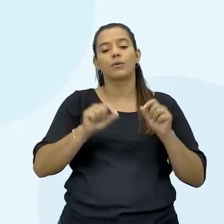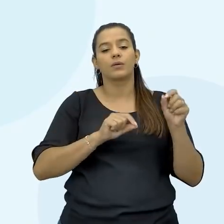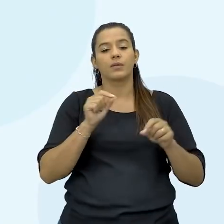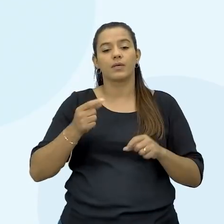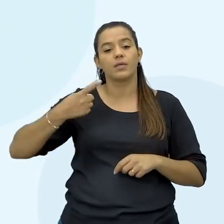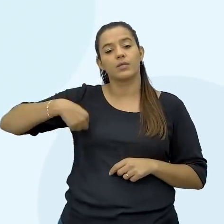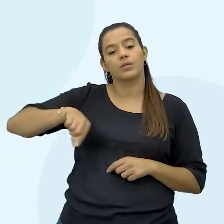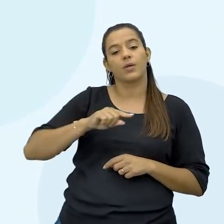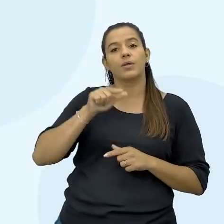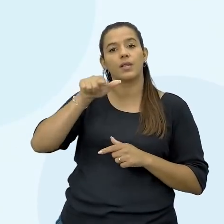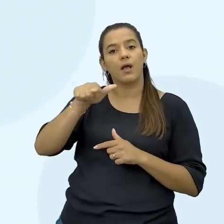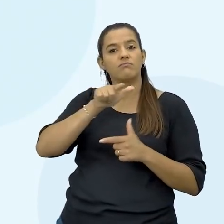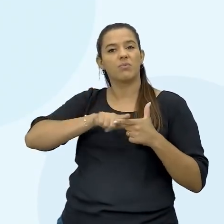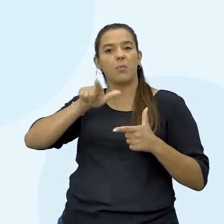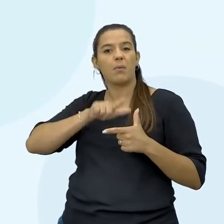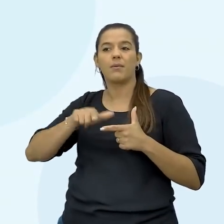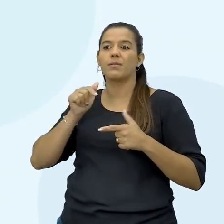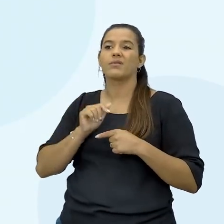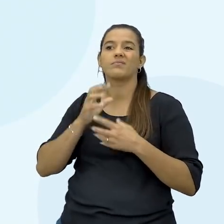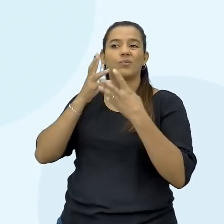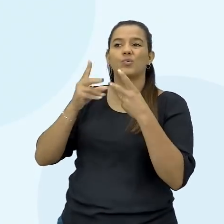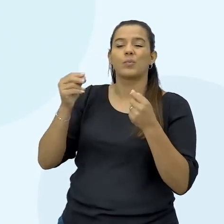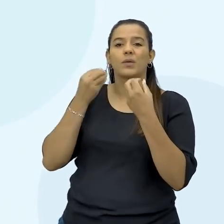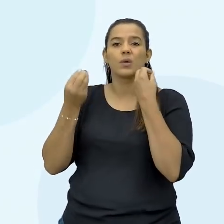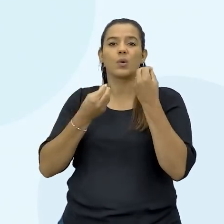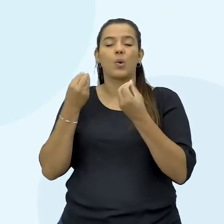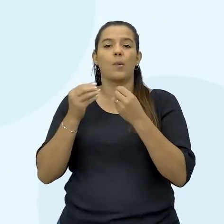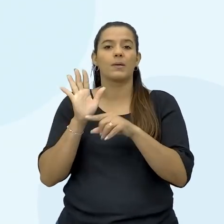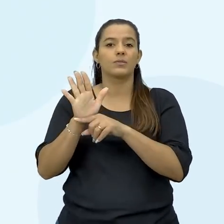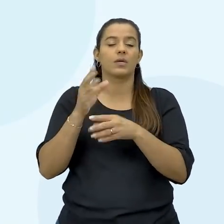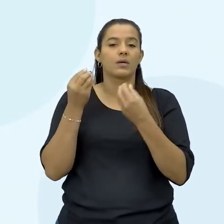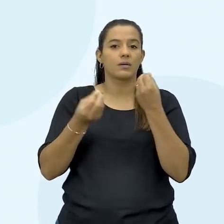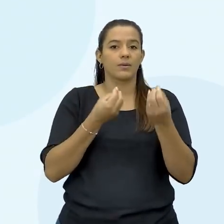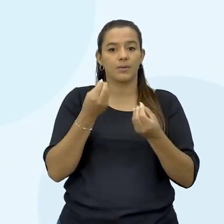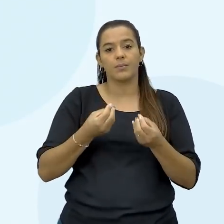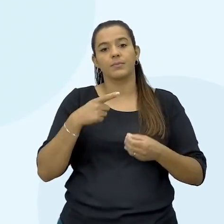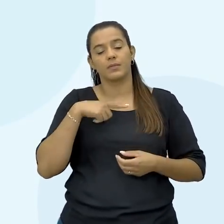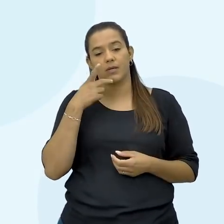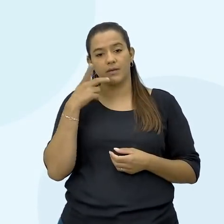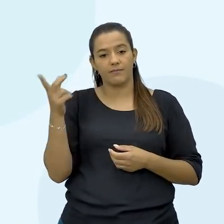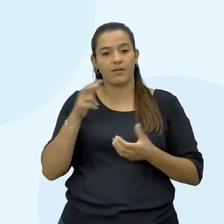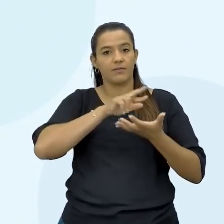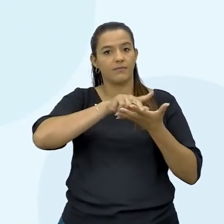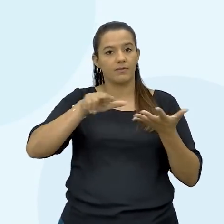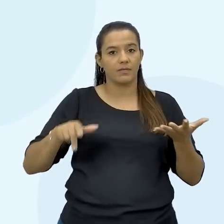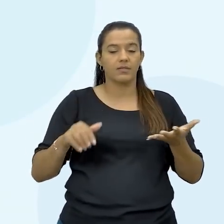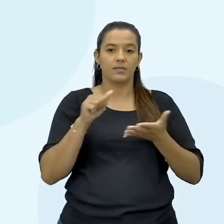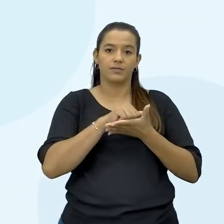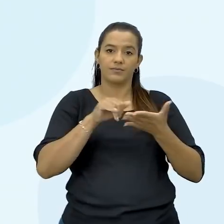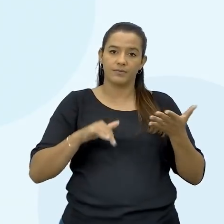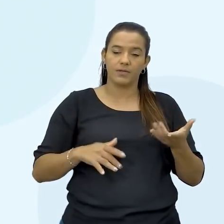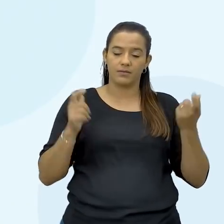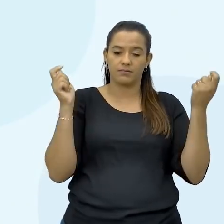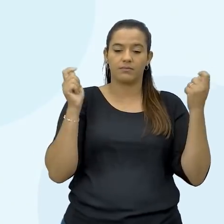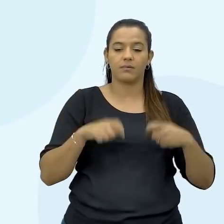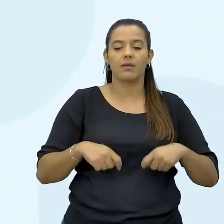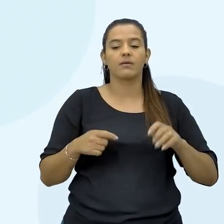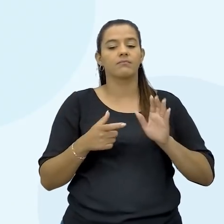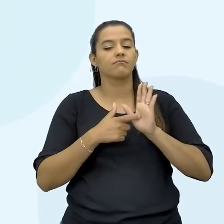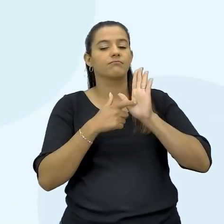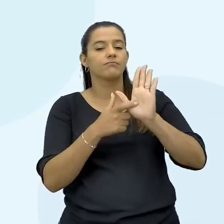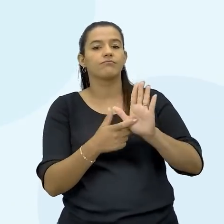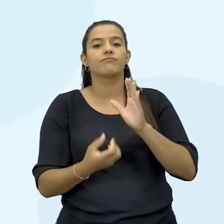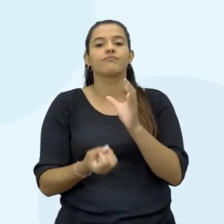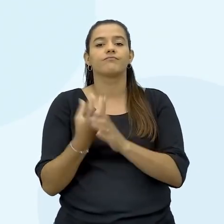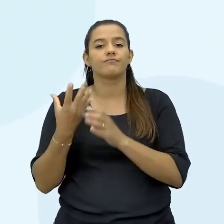um resolvedor de problemas. Então, aqui fala um pouquinho sobre os diferentes tipos de atividades que podem ser